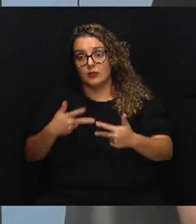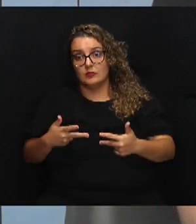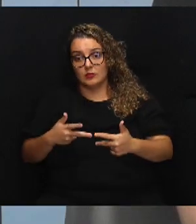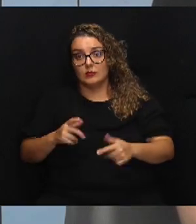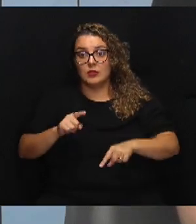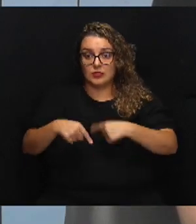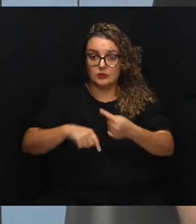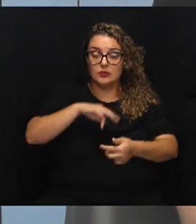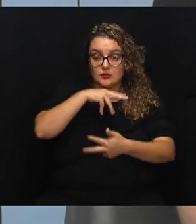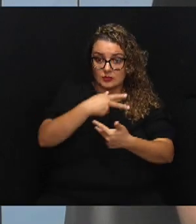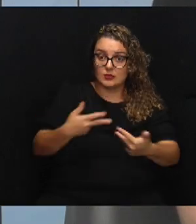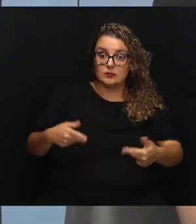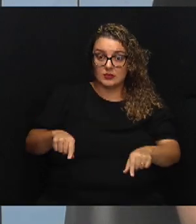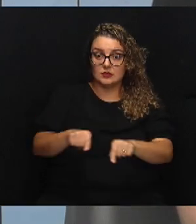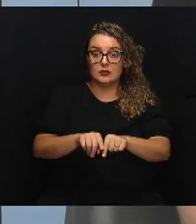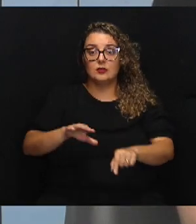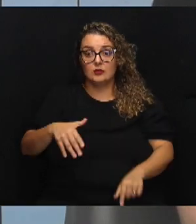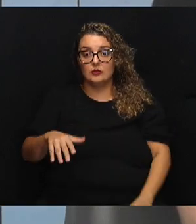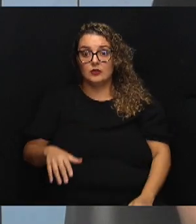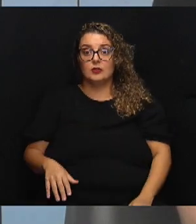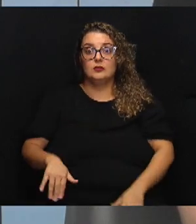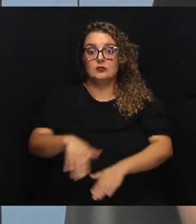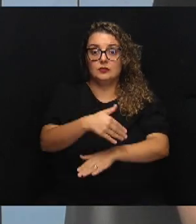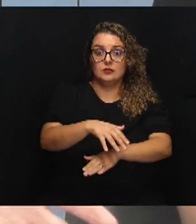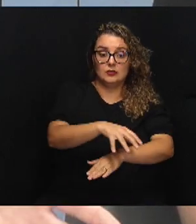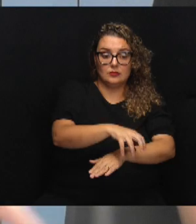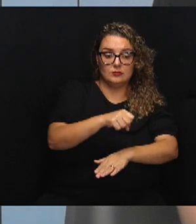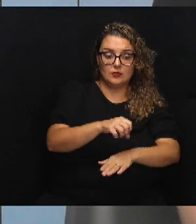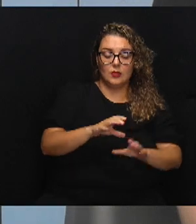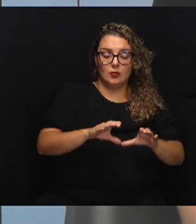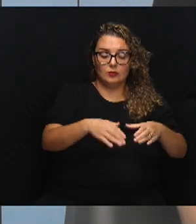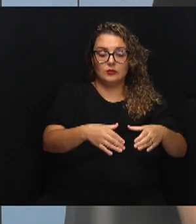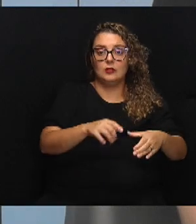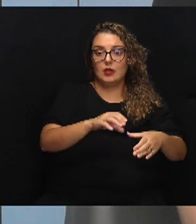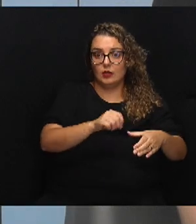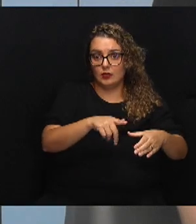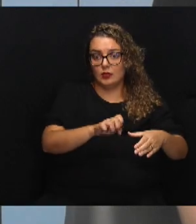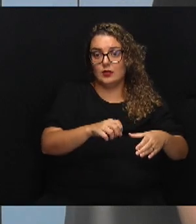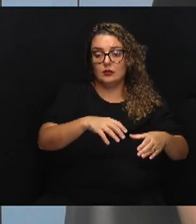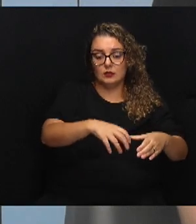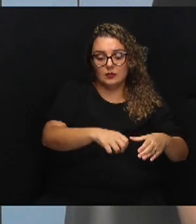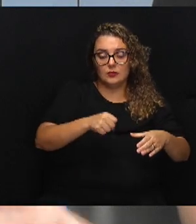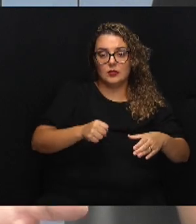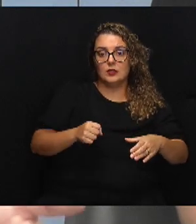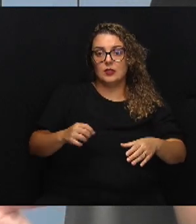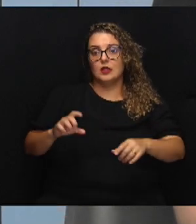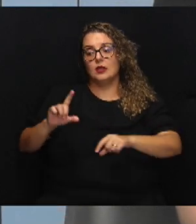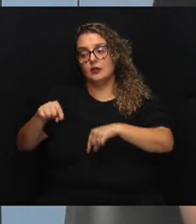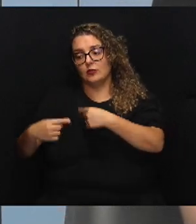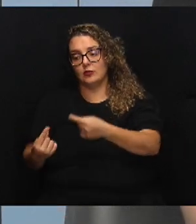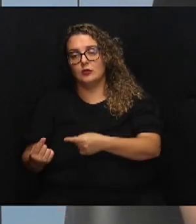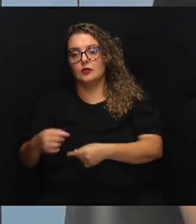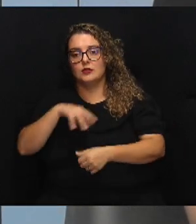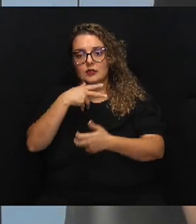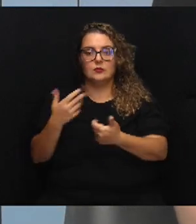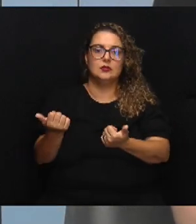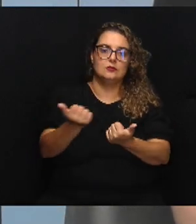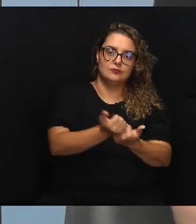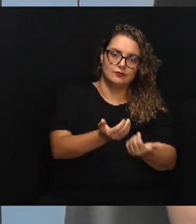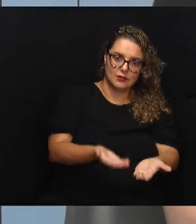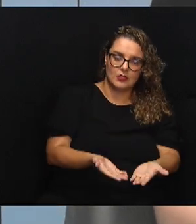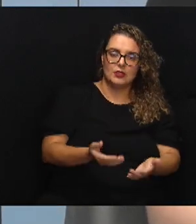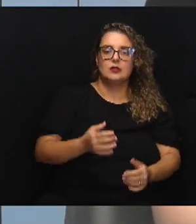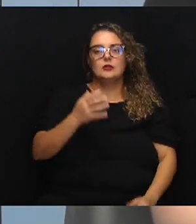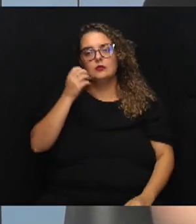outros animais também, porque quando você tira um animal ali da ONG, que estaria há algum tempo, você dá espaço para que a gente receba outro, que a gente coloca para